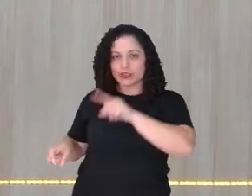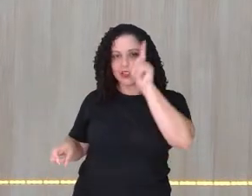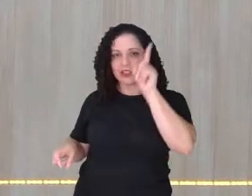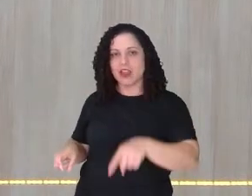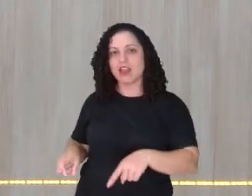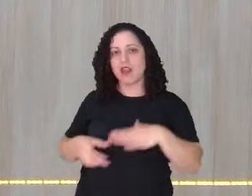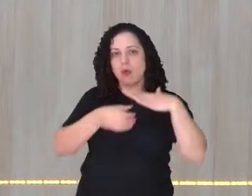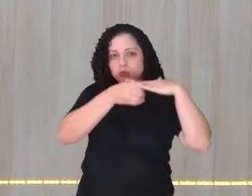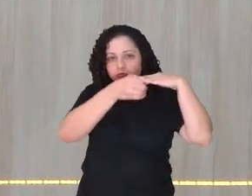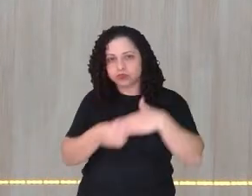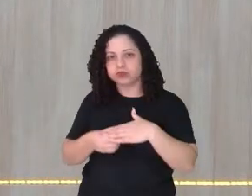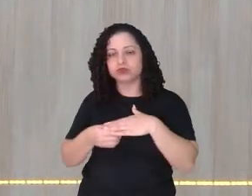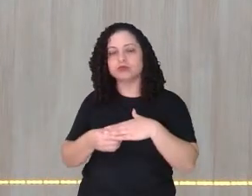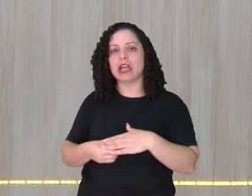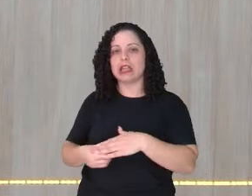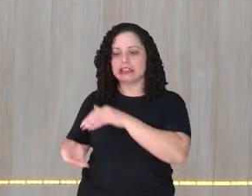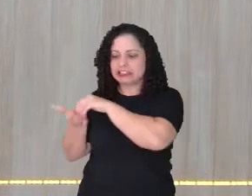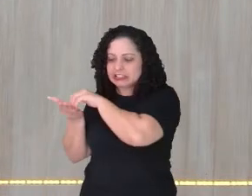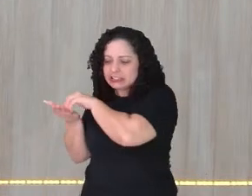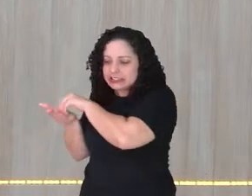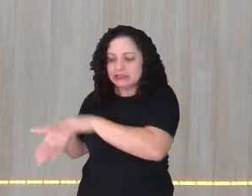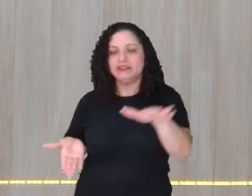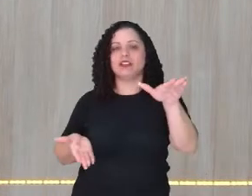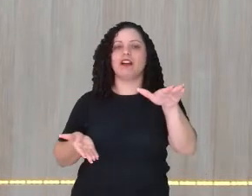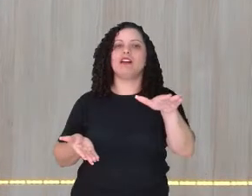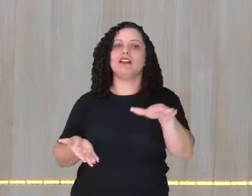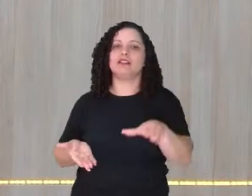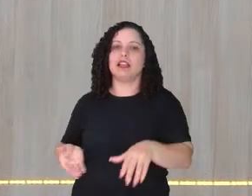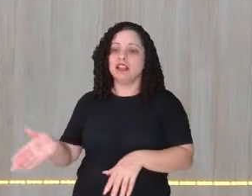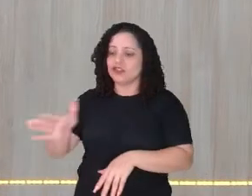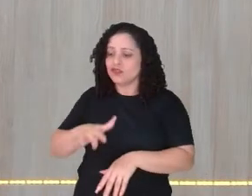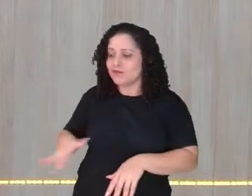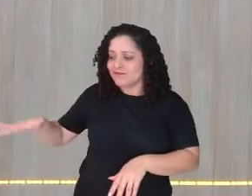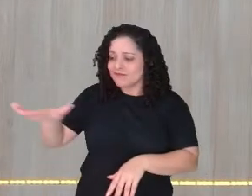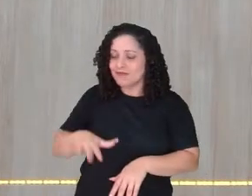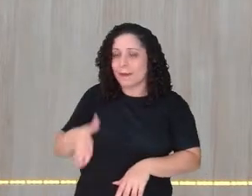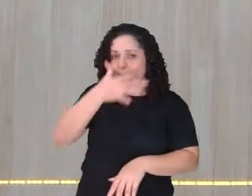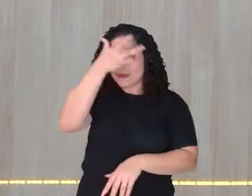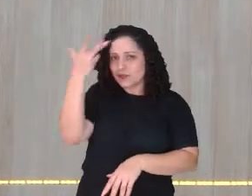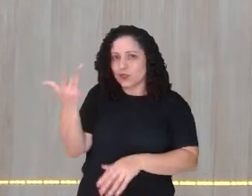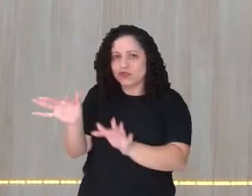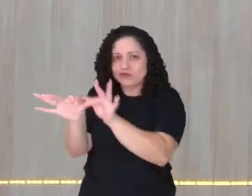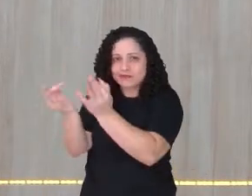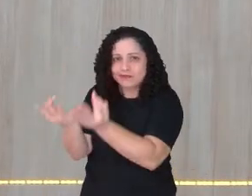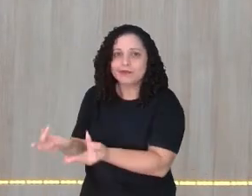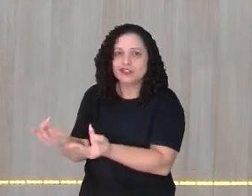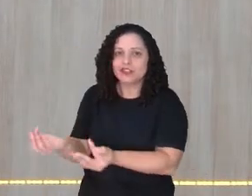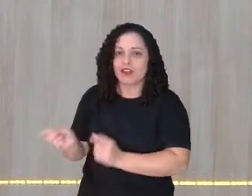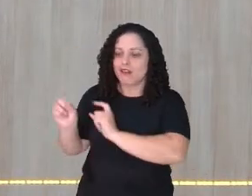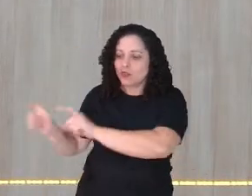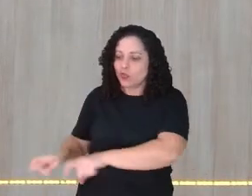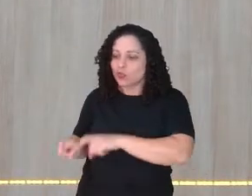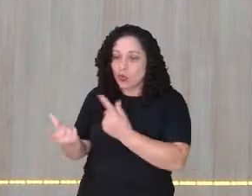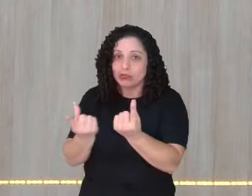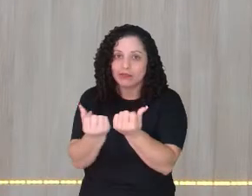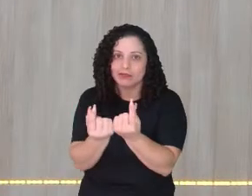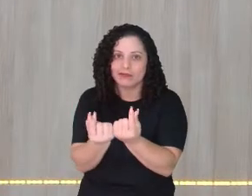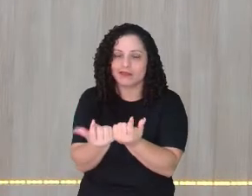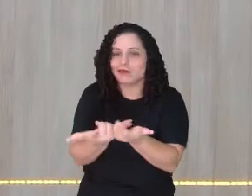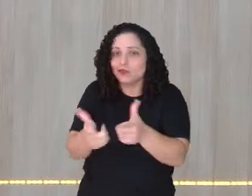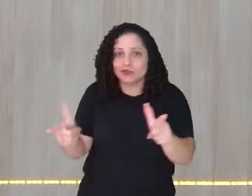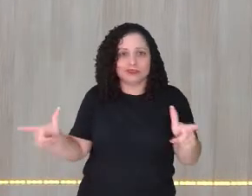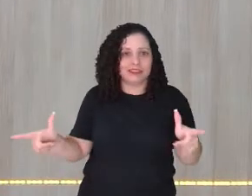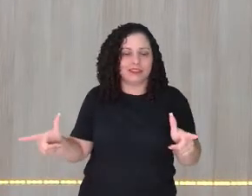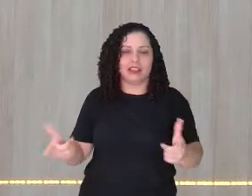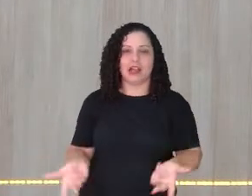né? Essa galera aí, esse pequeno agricultor que não tinha condições, né, financeiras de